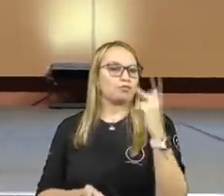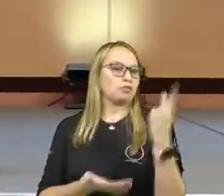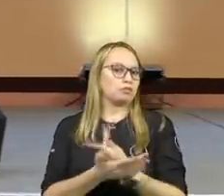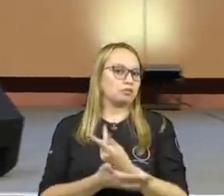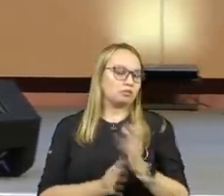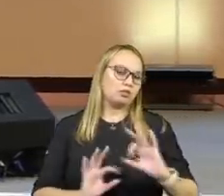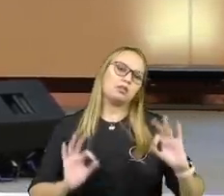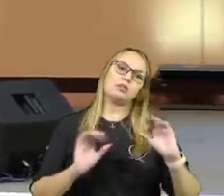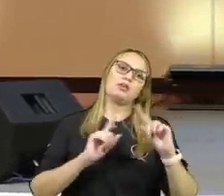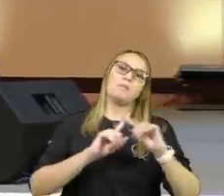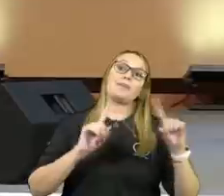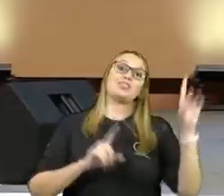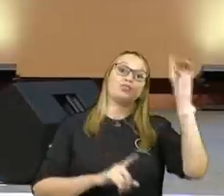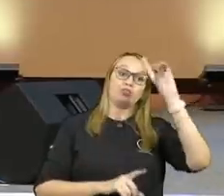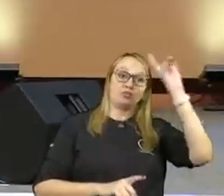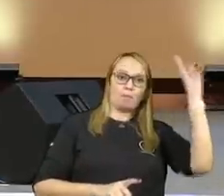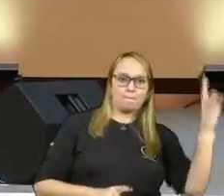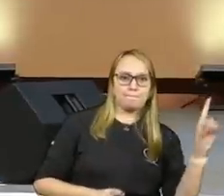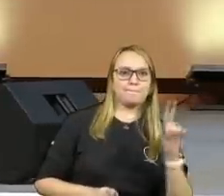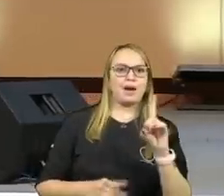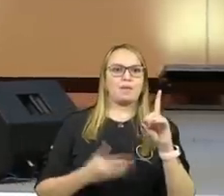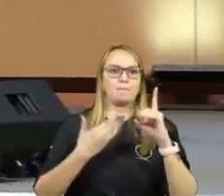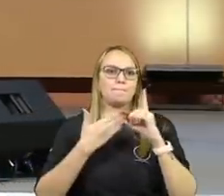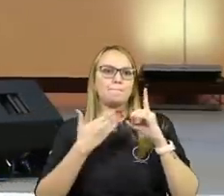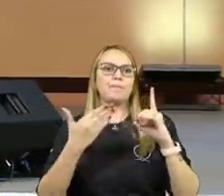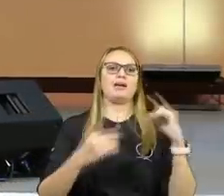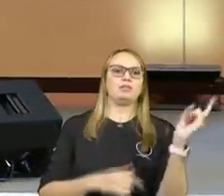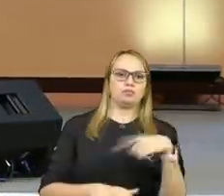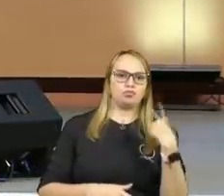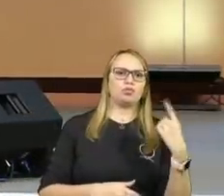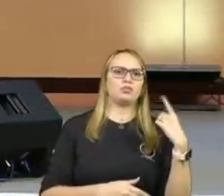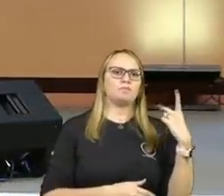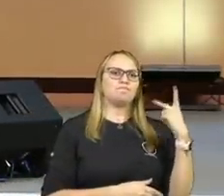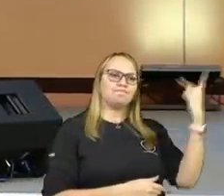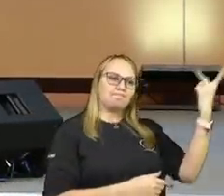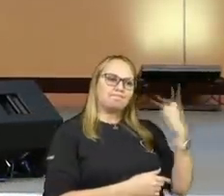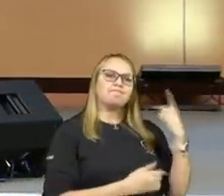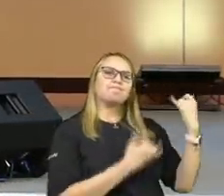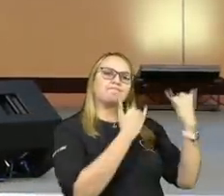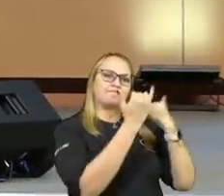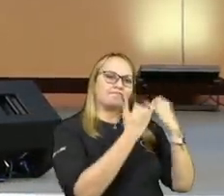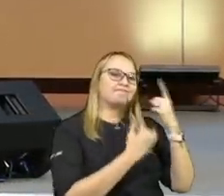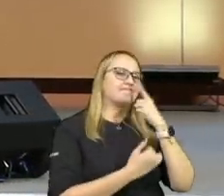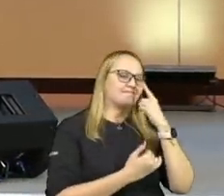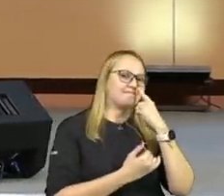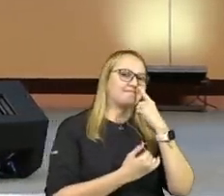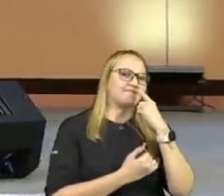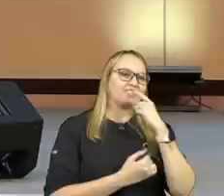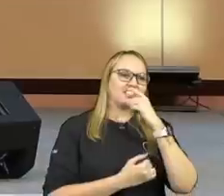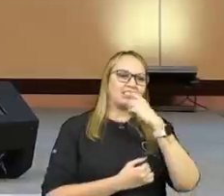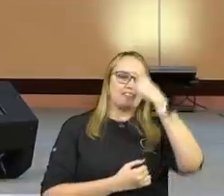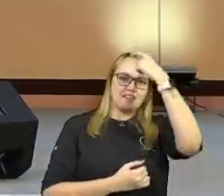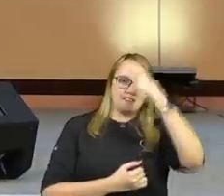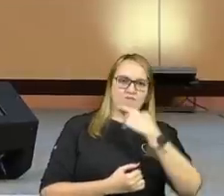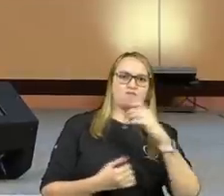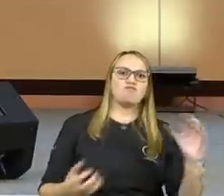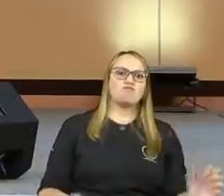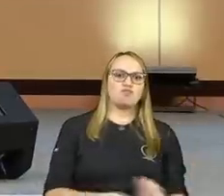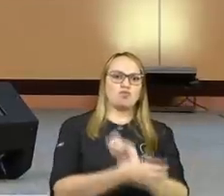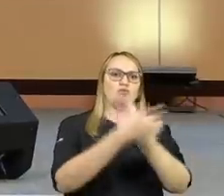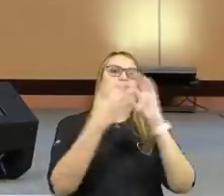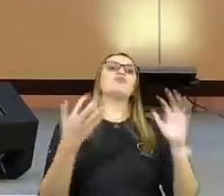manifestar, seremos semelhantes a ele, imagem gloriosa. Porque assim como ele é,